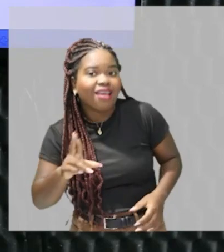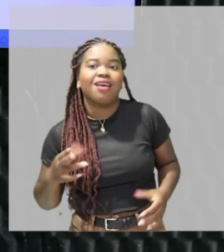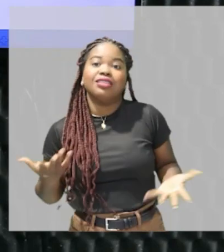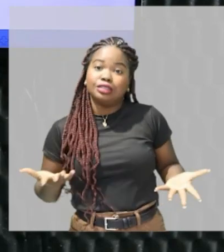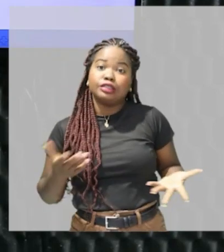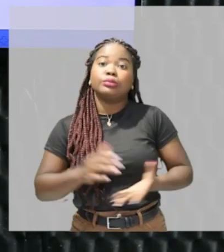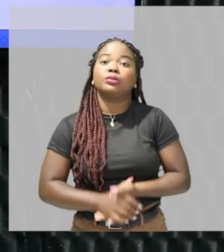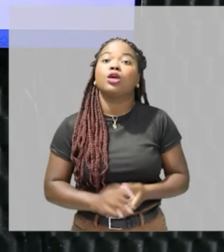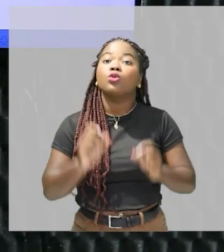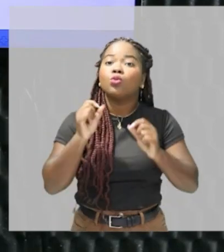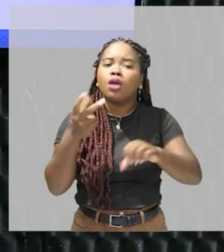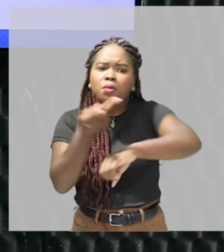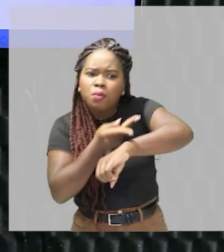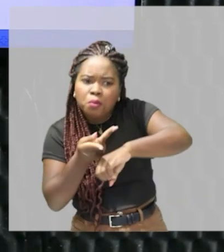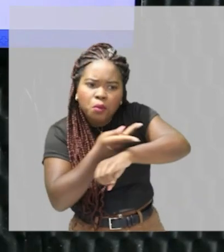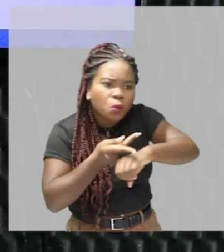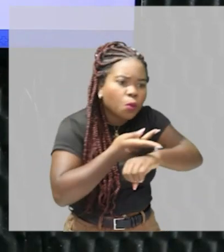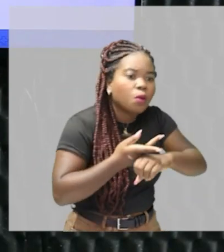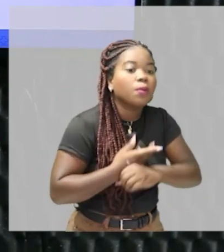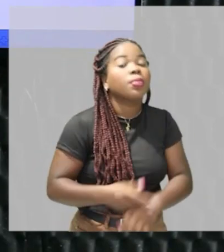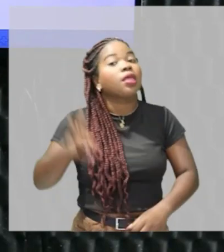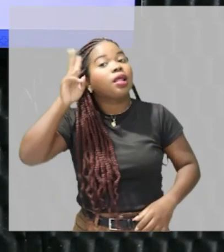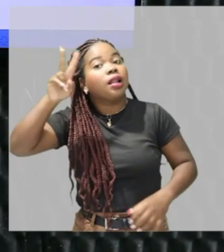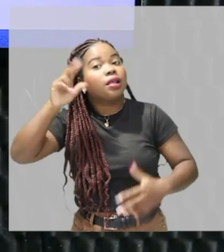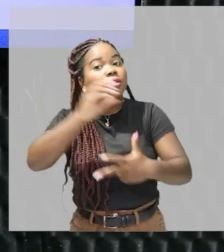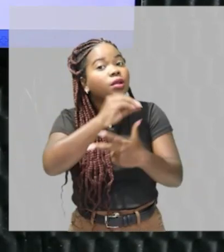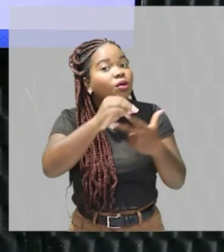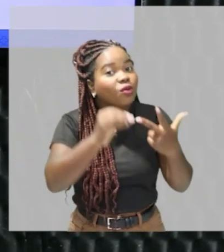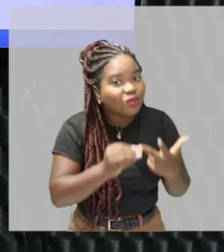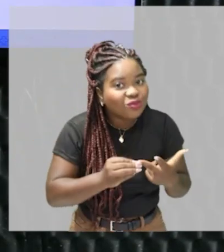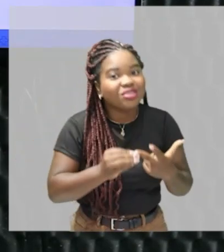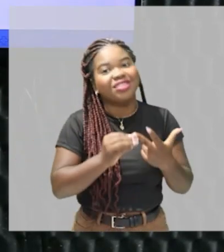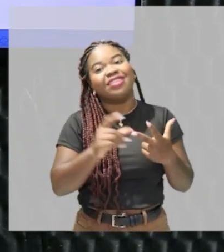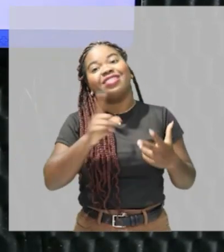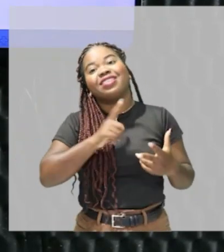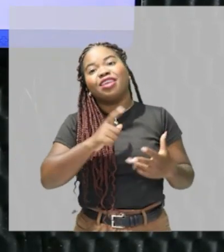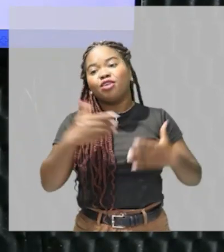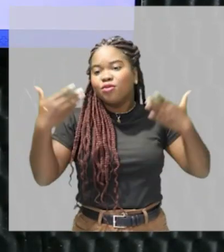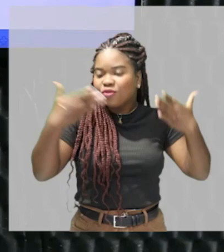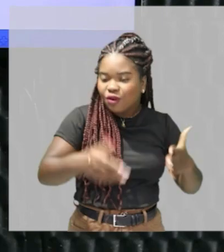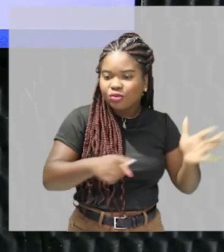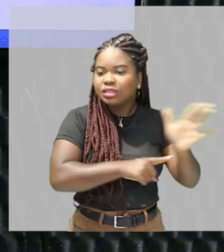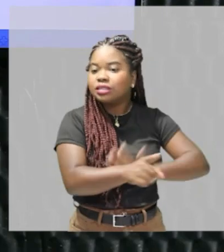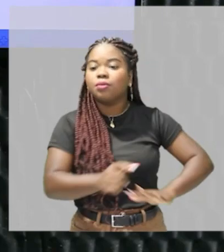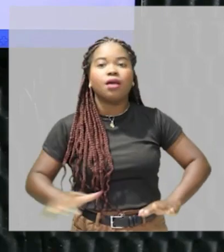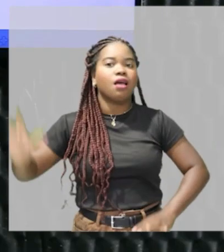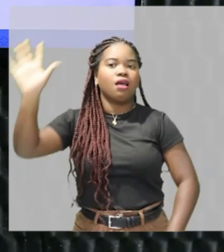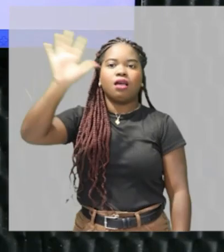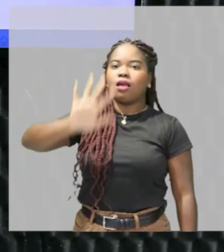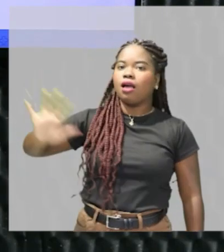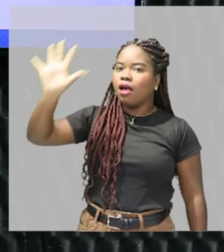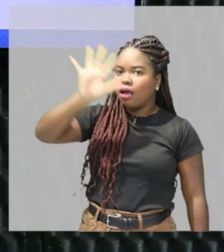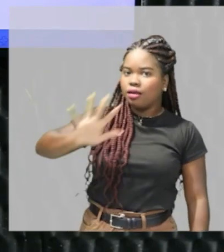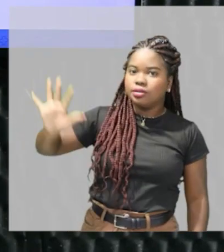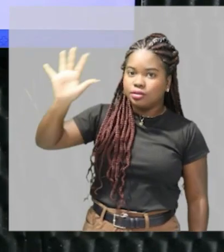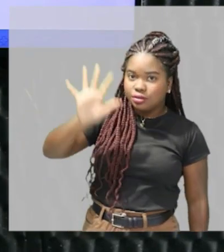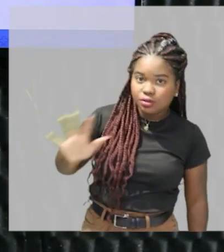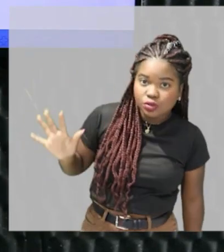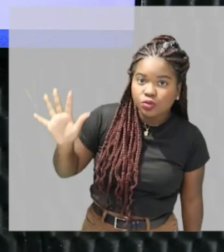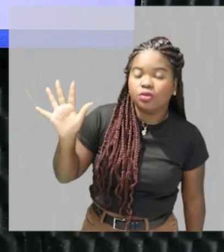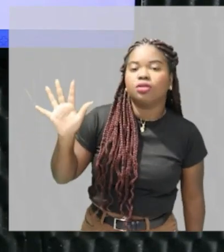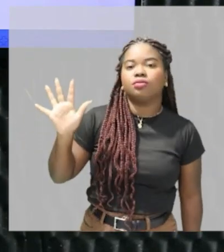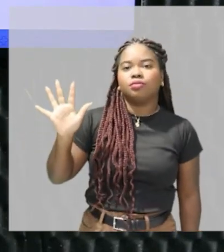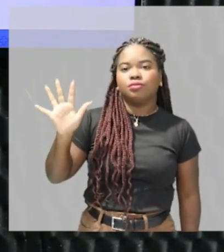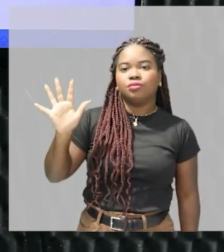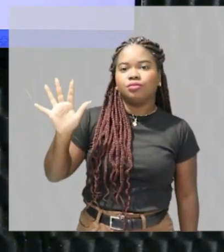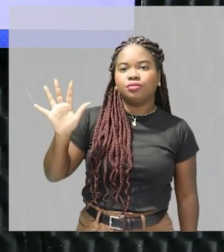do que você tem que procurar. Lembra que o Enem trabalha com essas questões mais globais, a sua capacidade de identificar o assunto